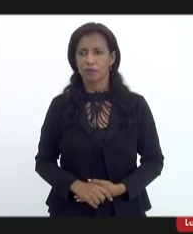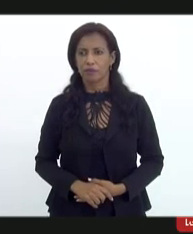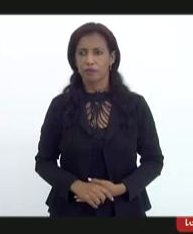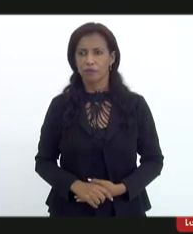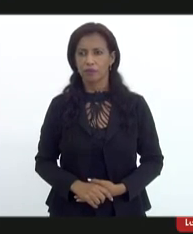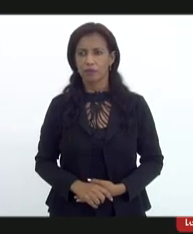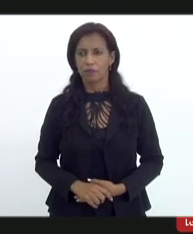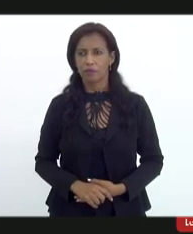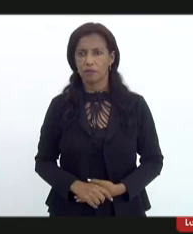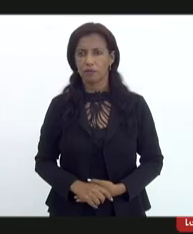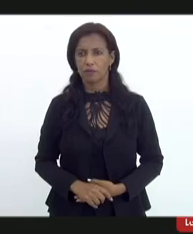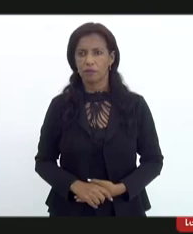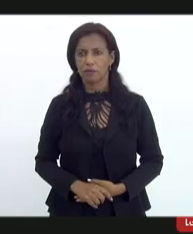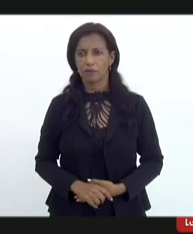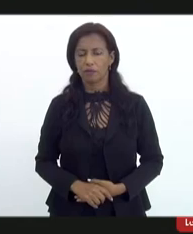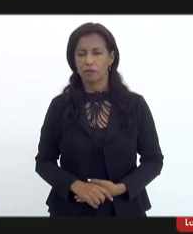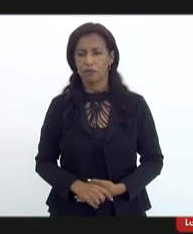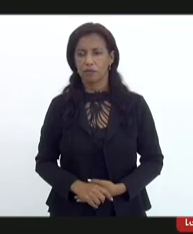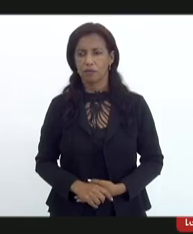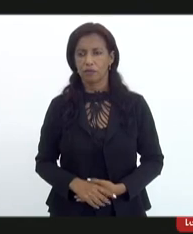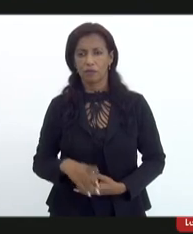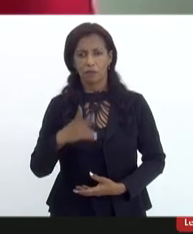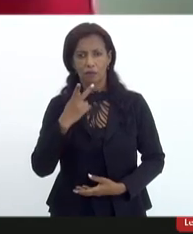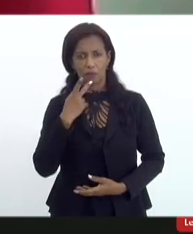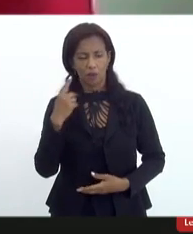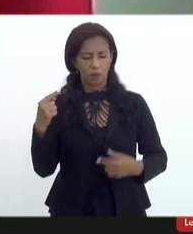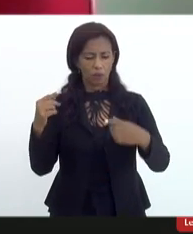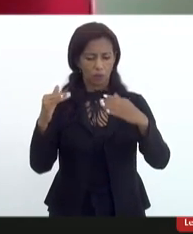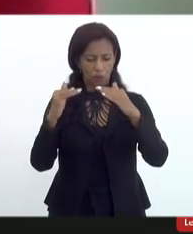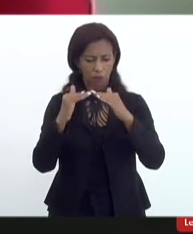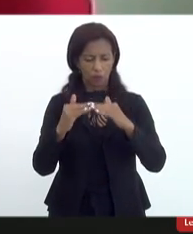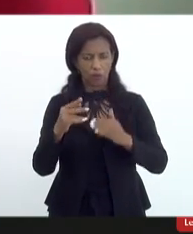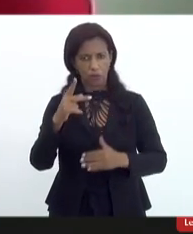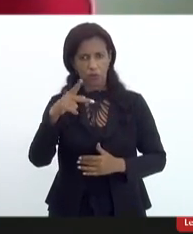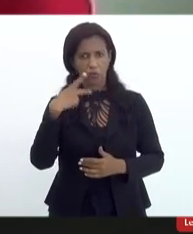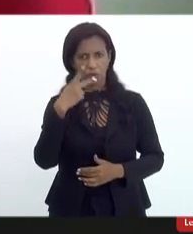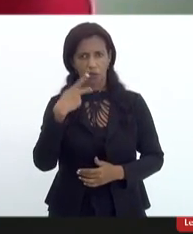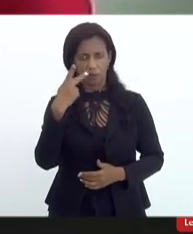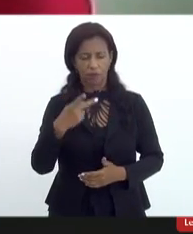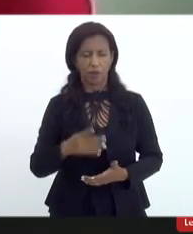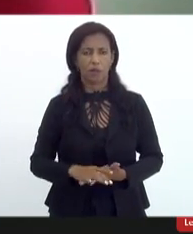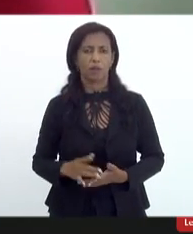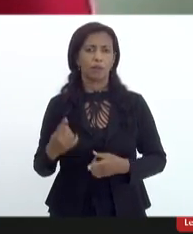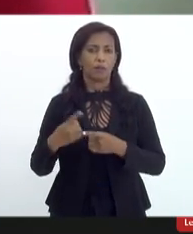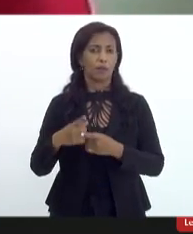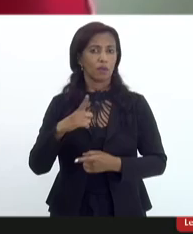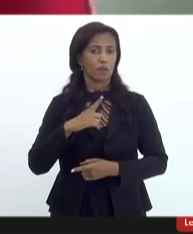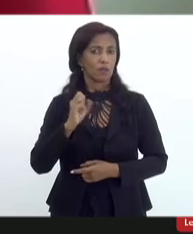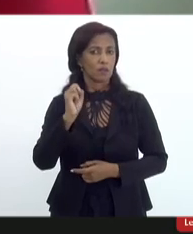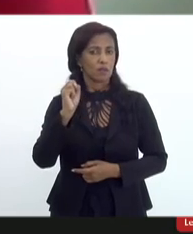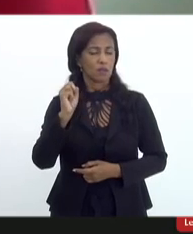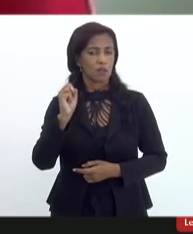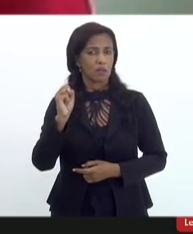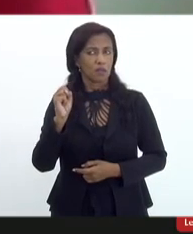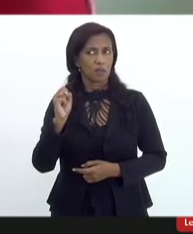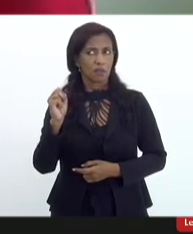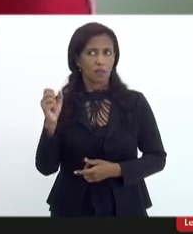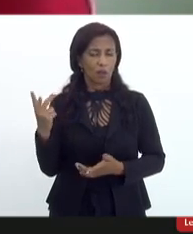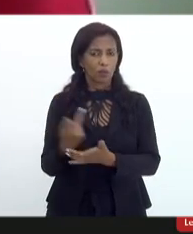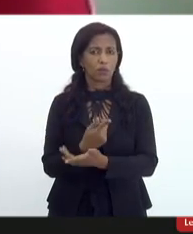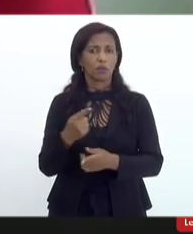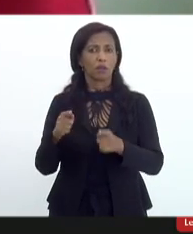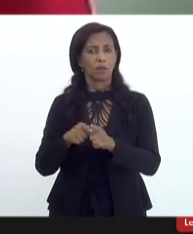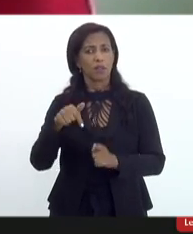Eu quero fazer coro com a sua fala, pai Márcio de Jagum, porque tem sido também uma tônica